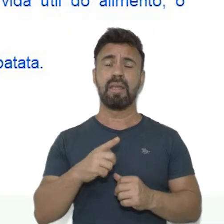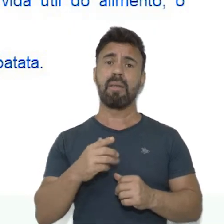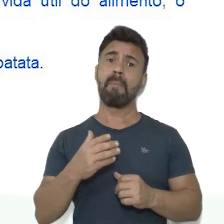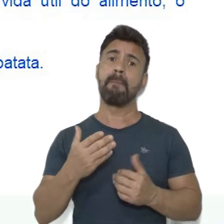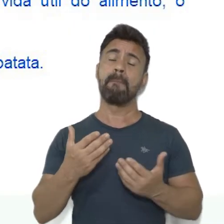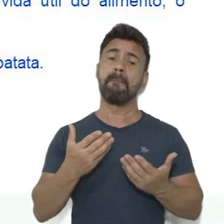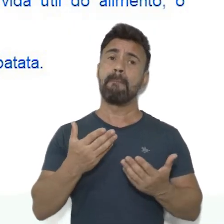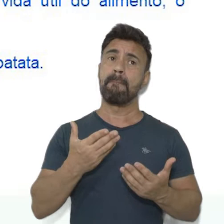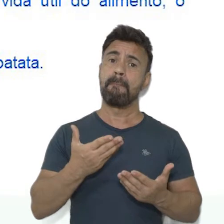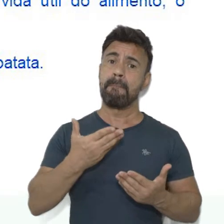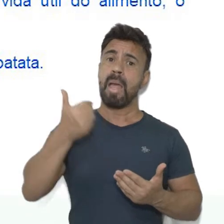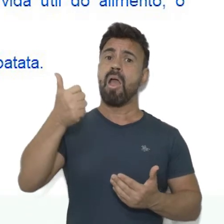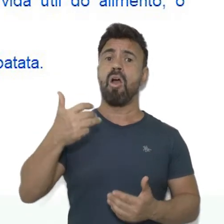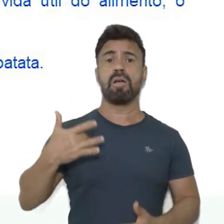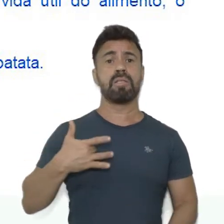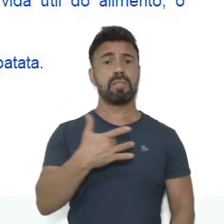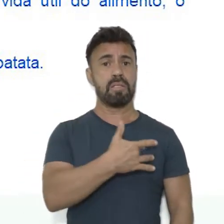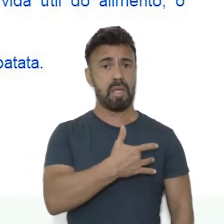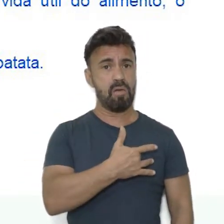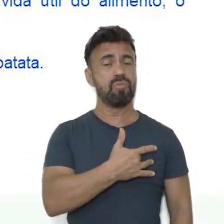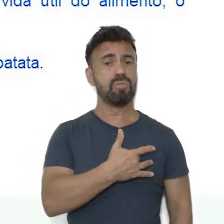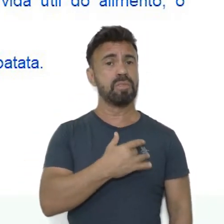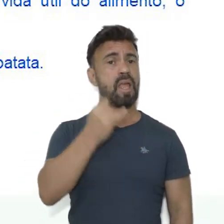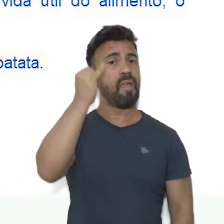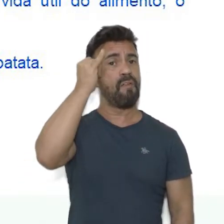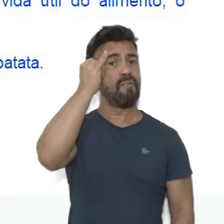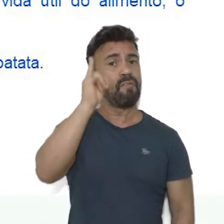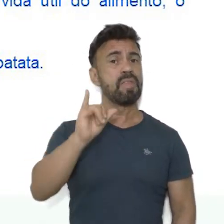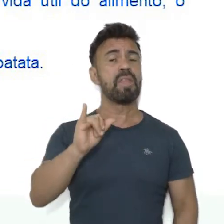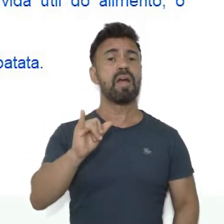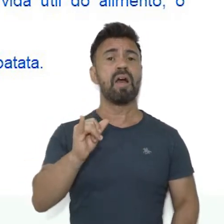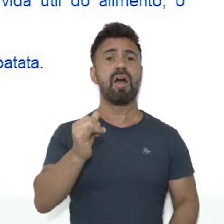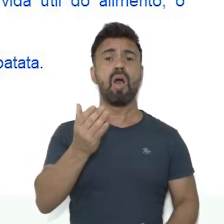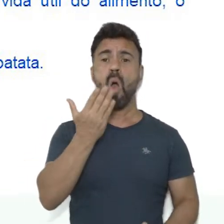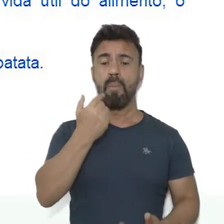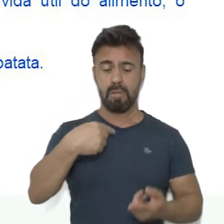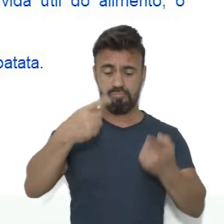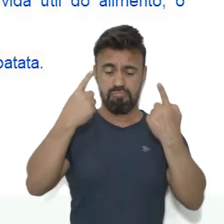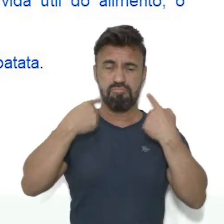saúde pública, impedindo que as pessoas consumam, né, esse alimento com